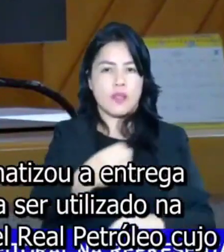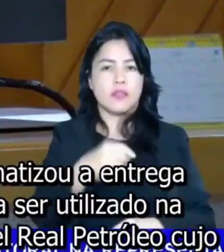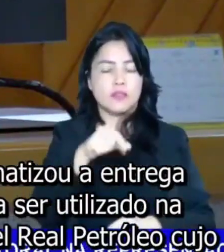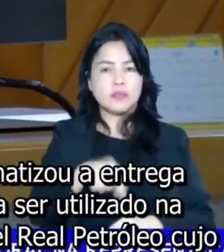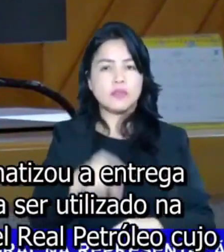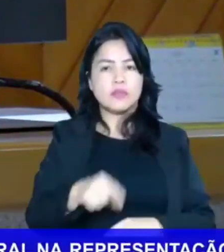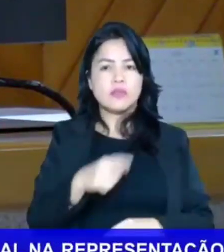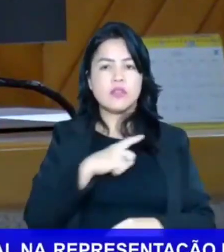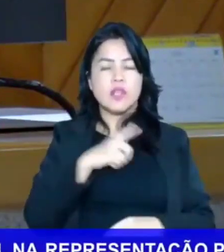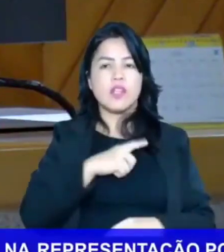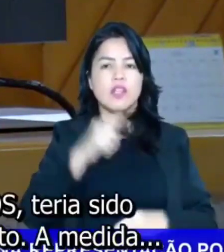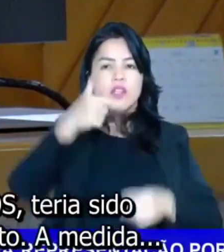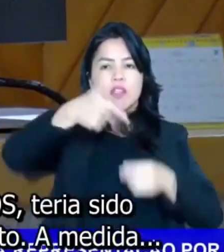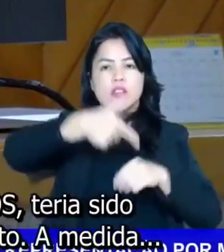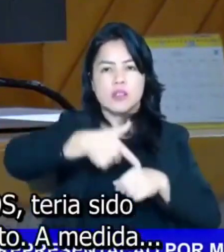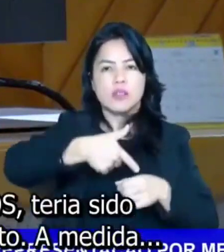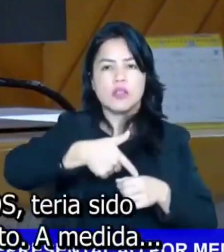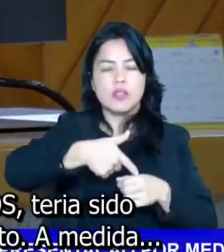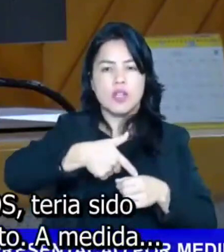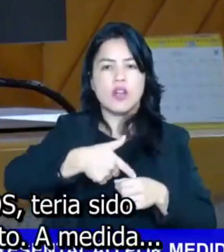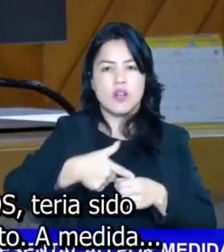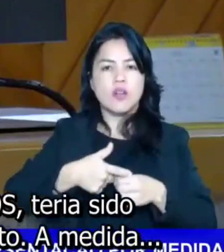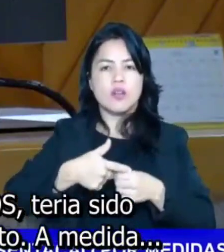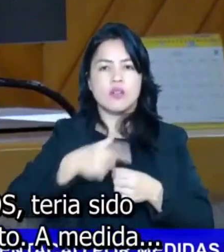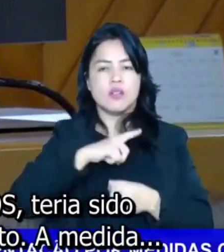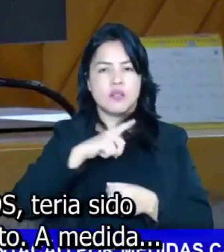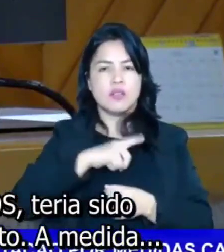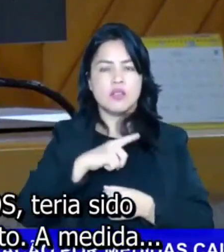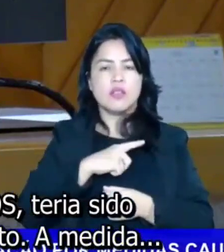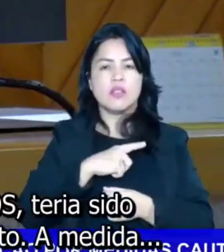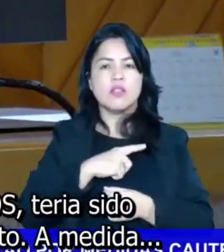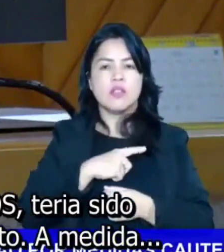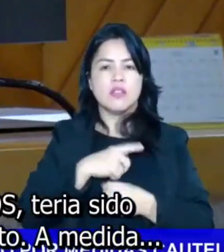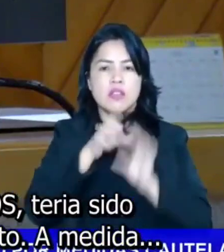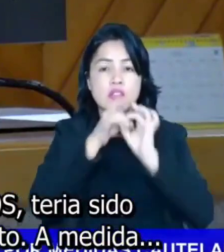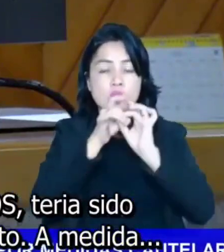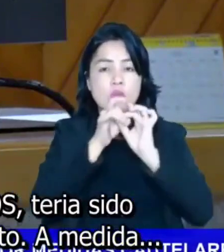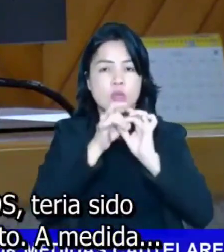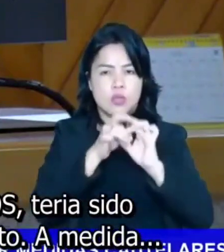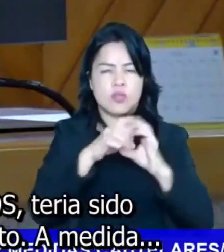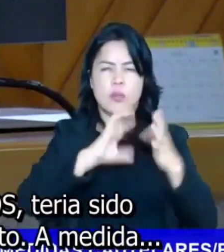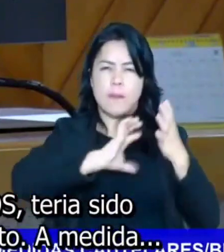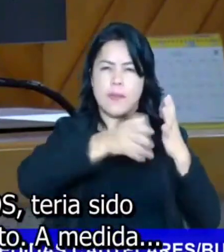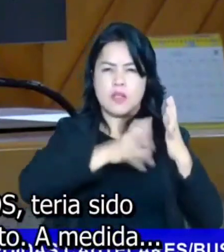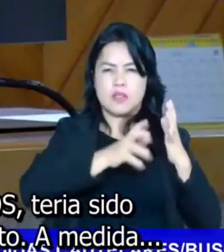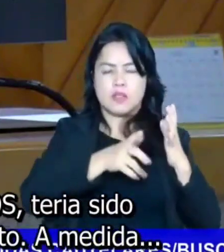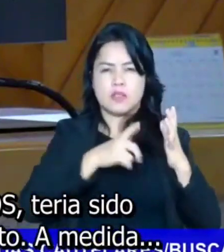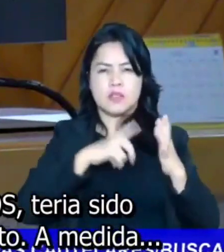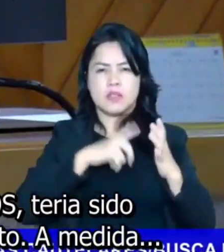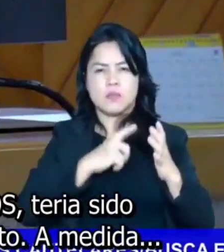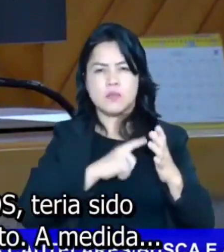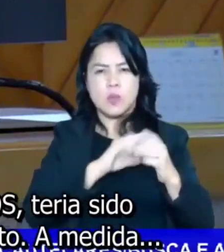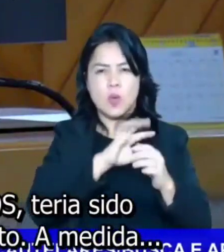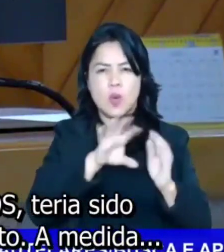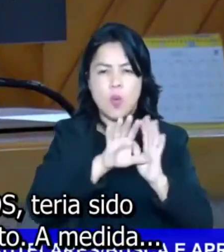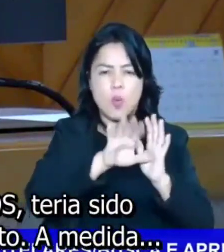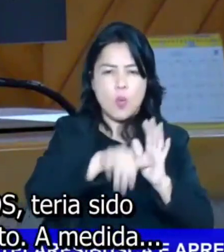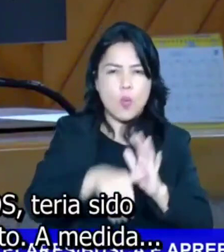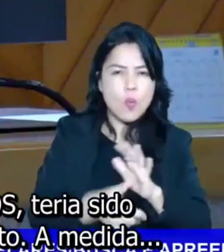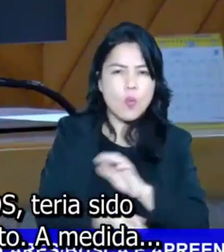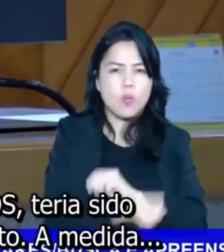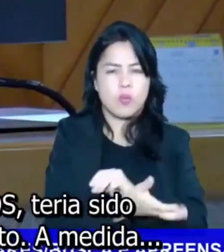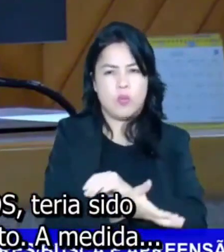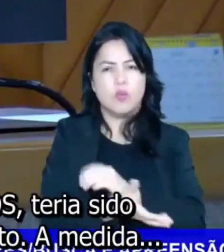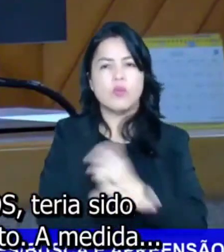Real Petróleo, cujo proprietário teria vinculação com o partido PROS, teria sido utilizado para lavar o dinheiro